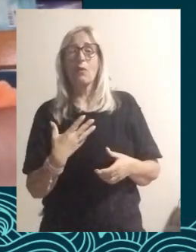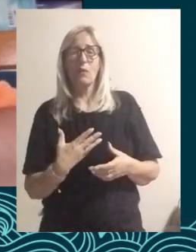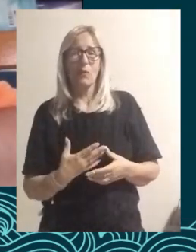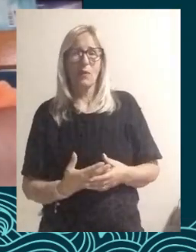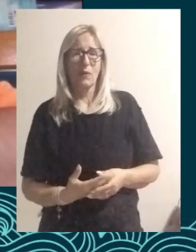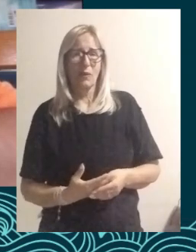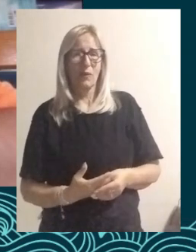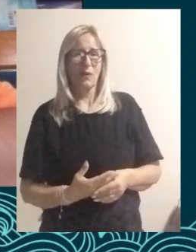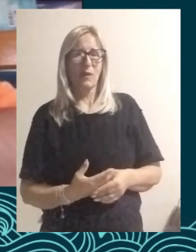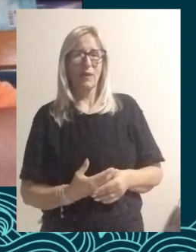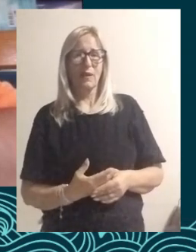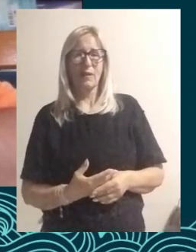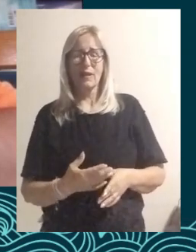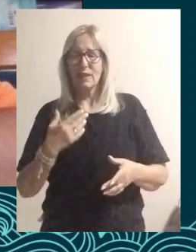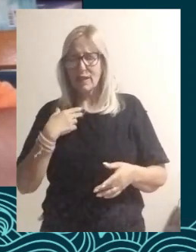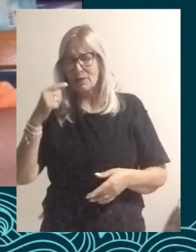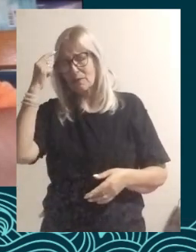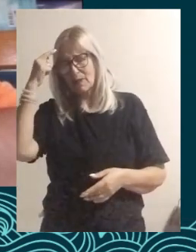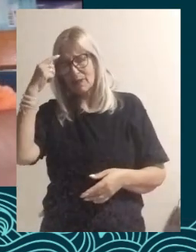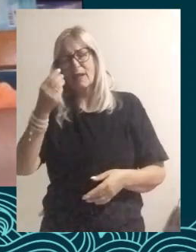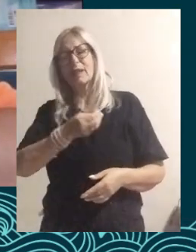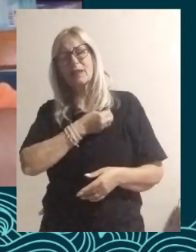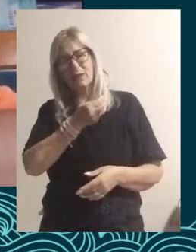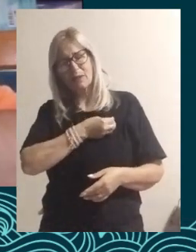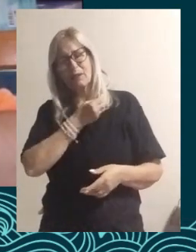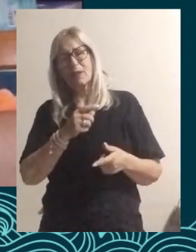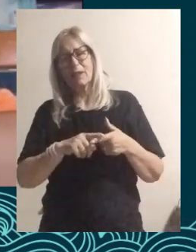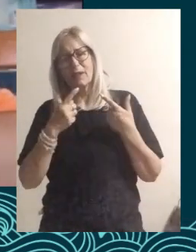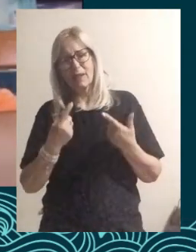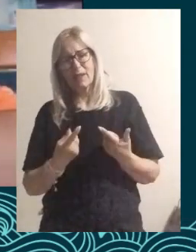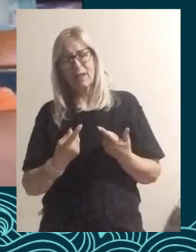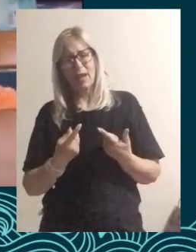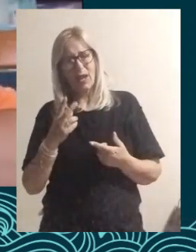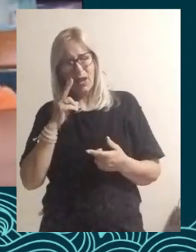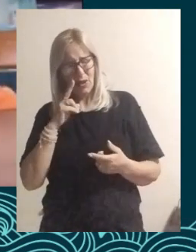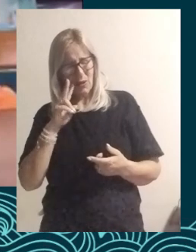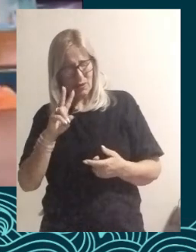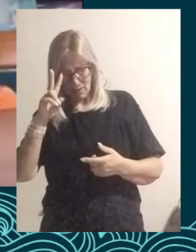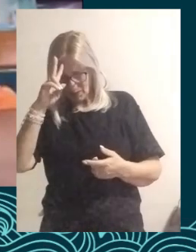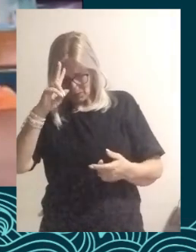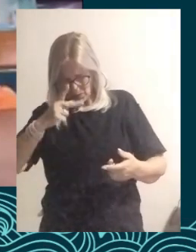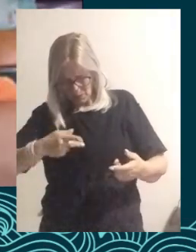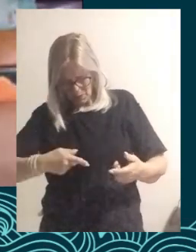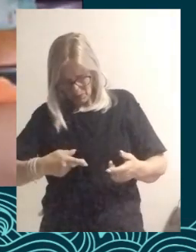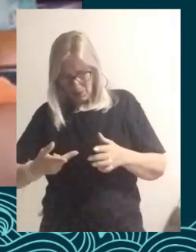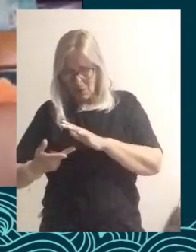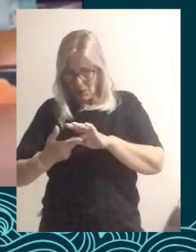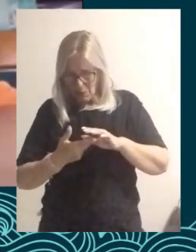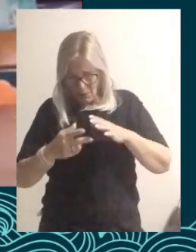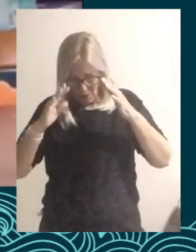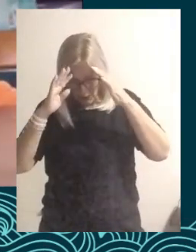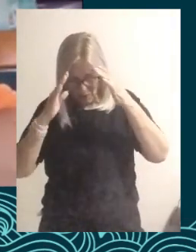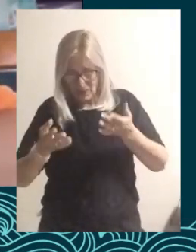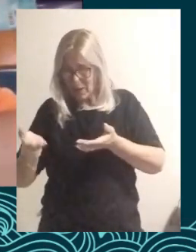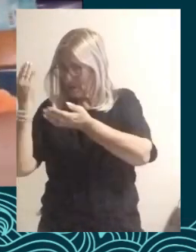algum lugar, escrever, ter que pensar no que a gente viveu e escrever, faz a gente olhar para si